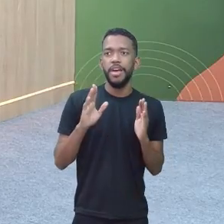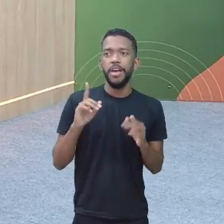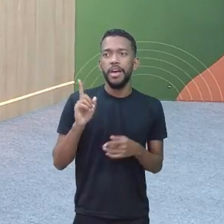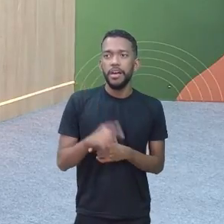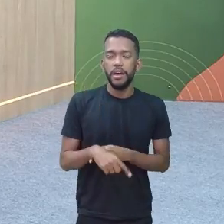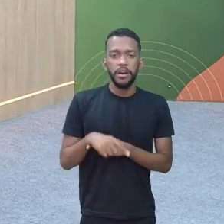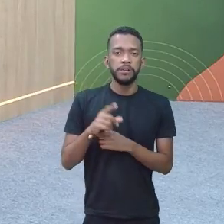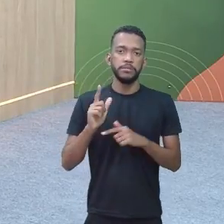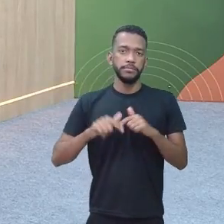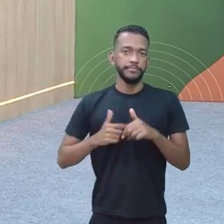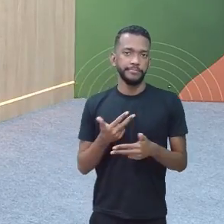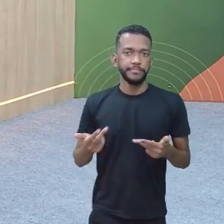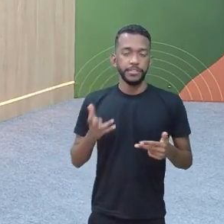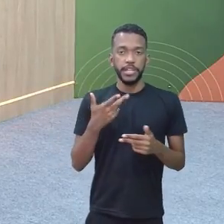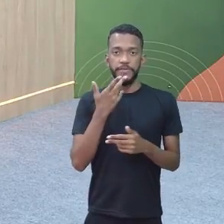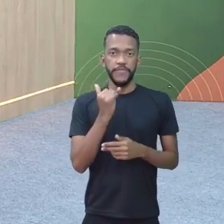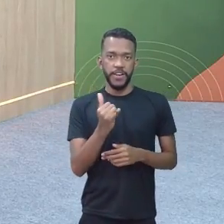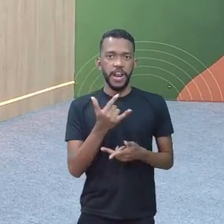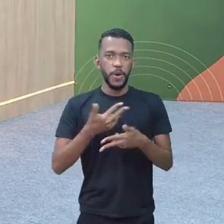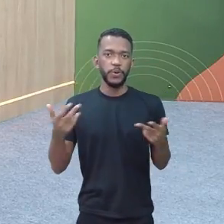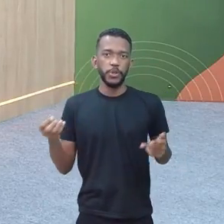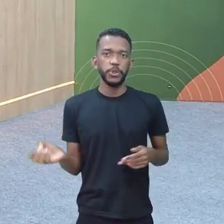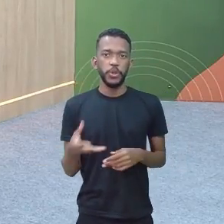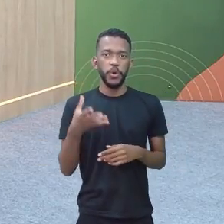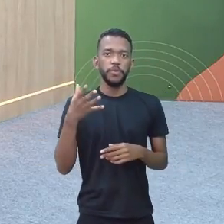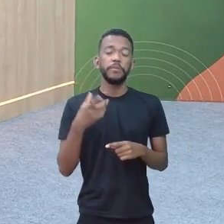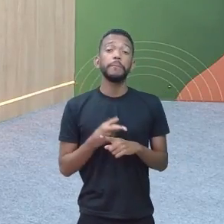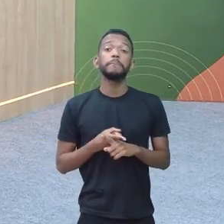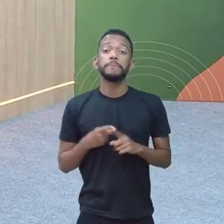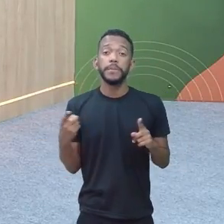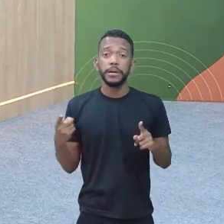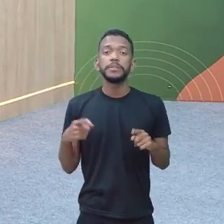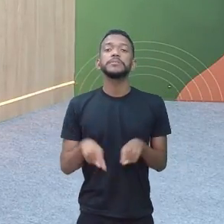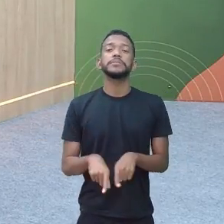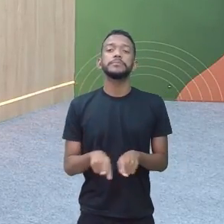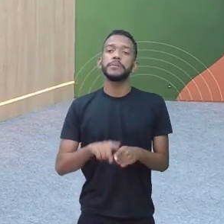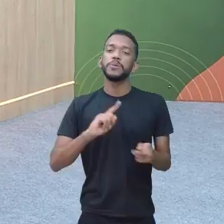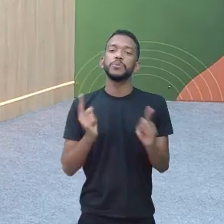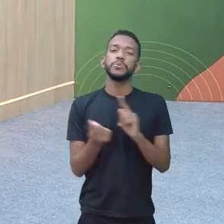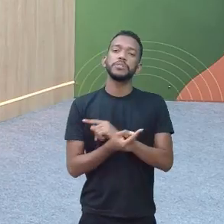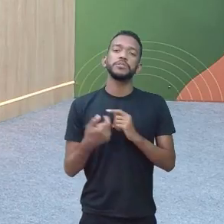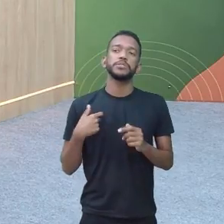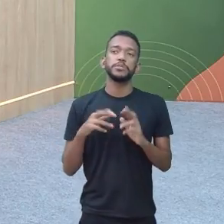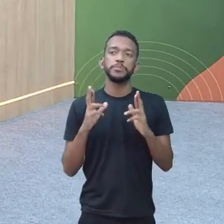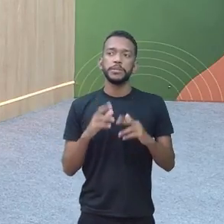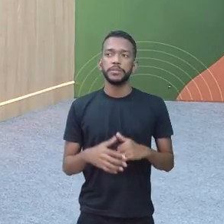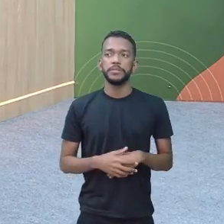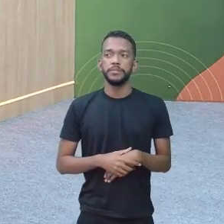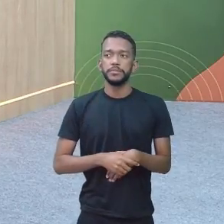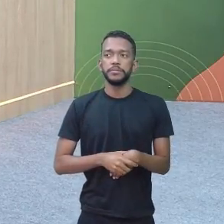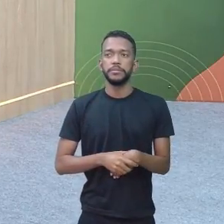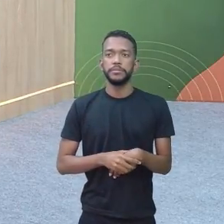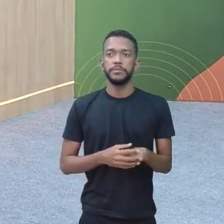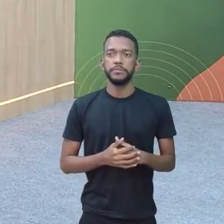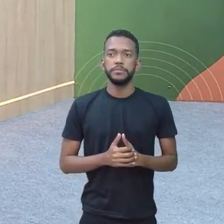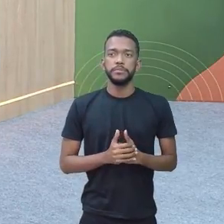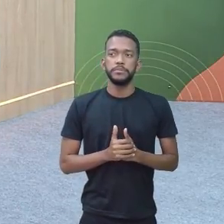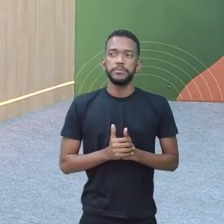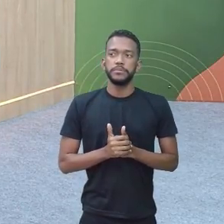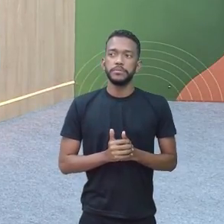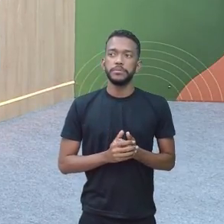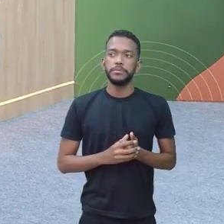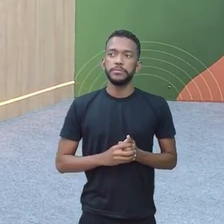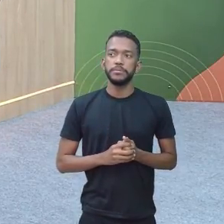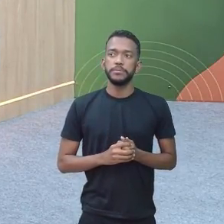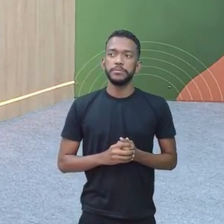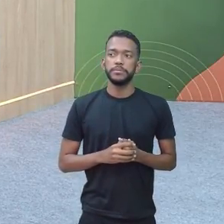em que se diz algo novo, mas também que se diz ao contrário do que se espera, né? Para criar alguma coisa